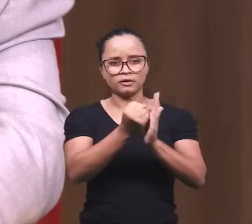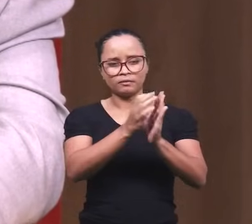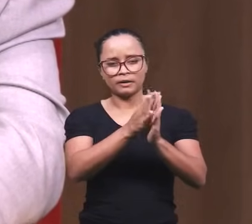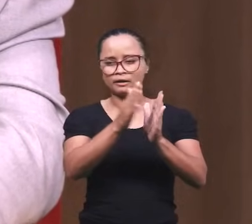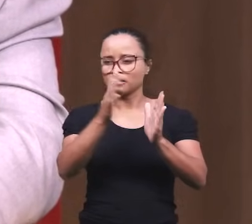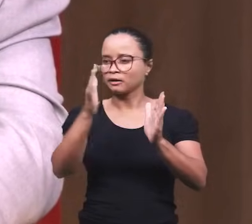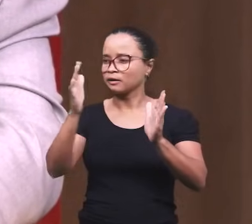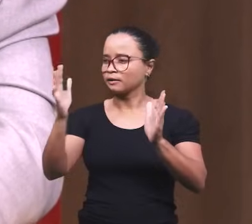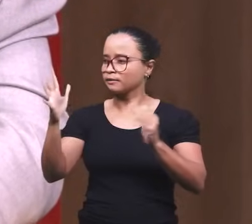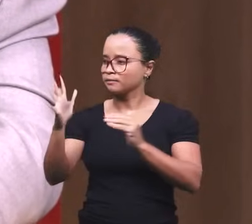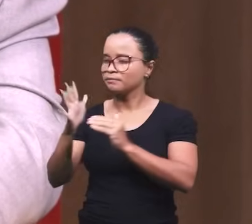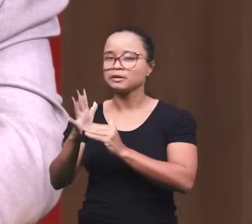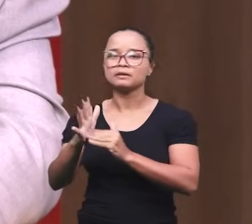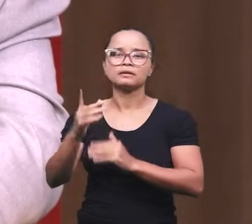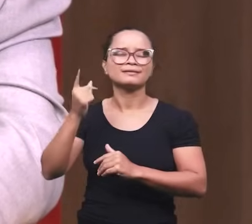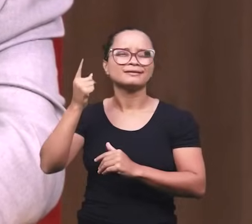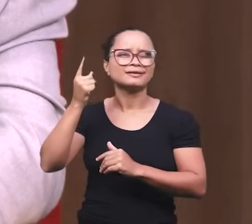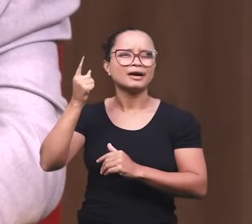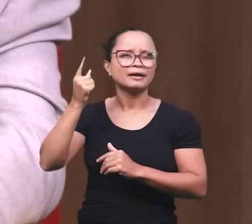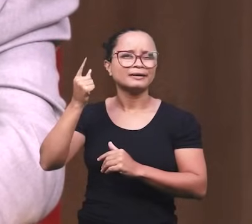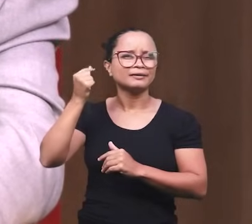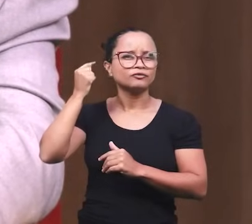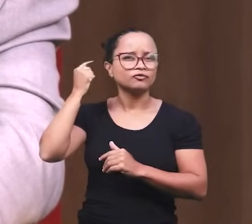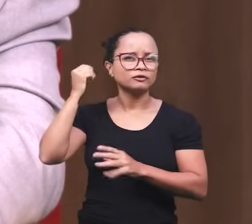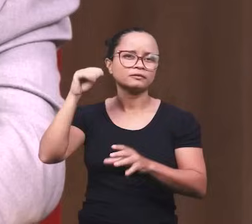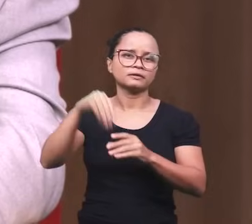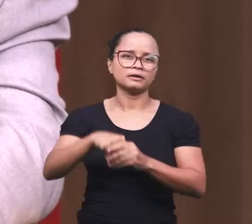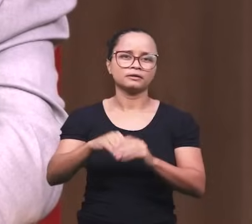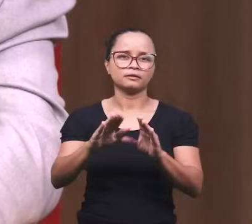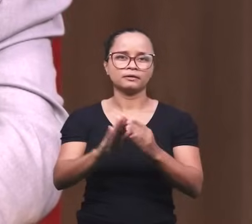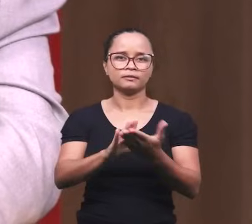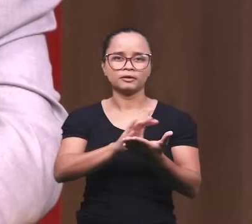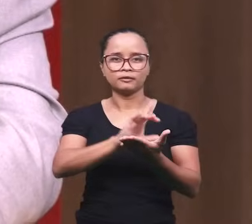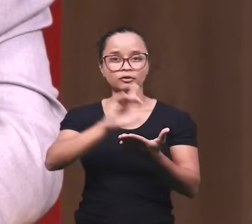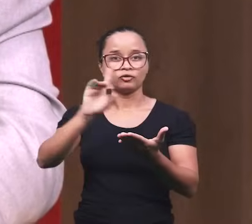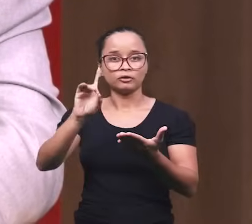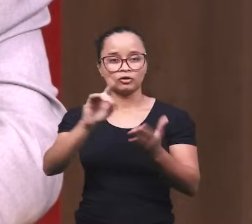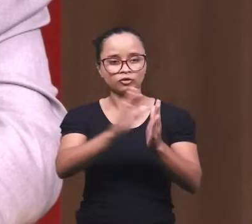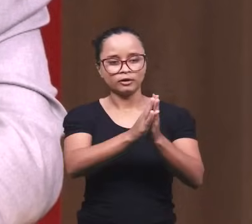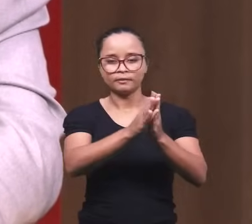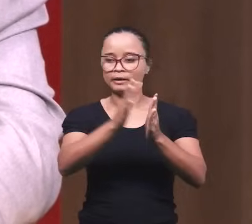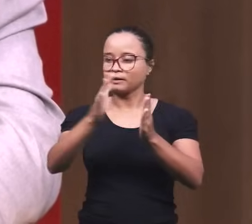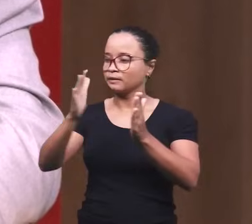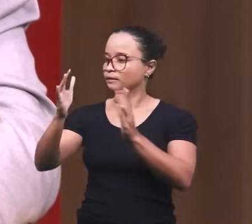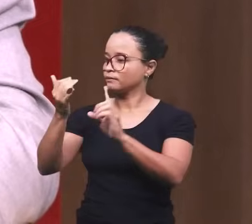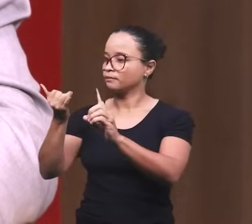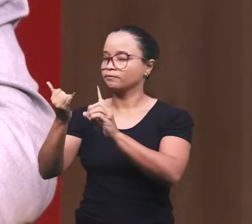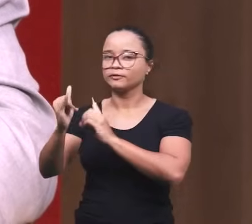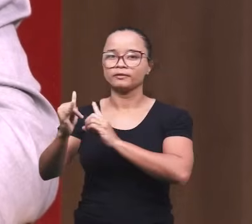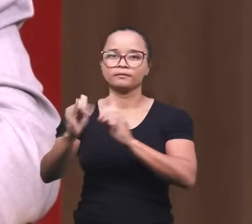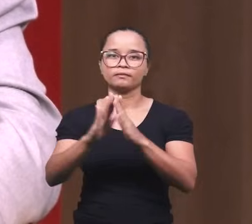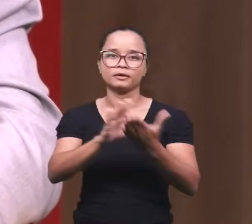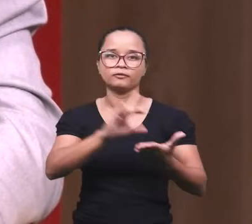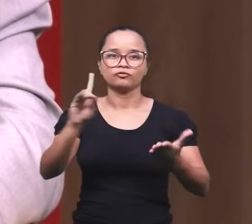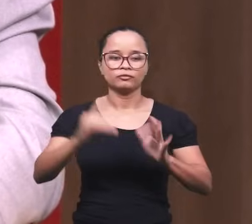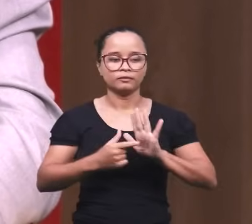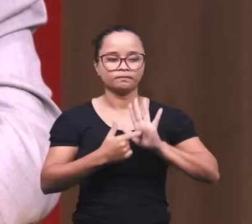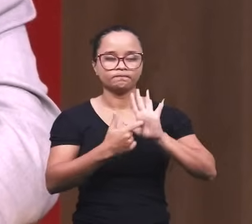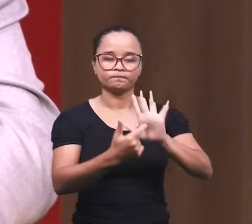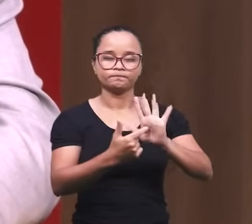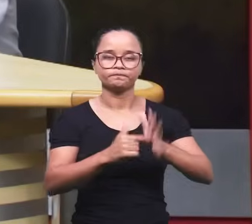Marcos antigos na história da Bíblia na na no no histórico e Profético que a bíblia